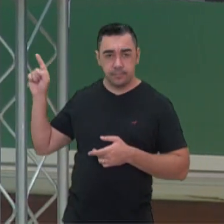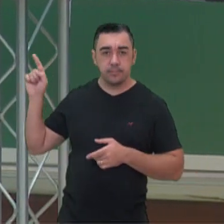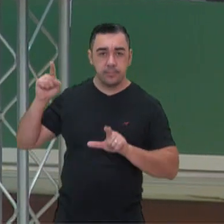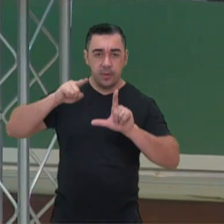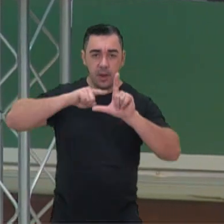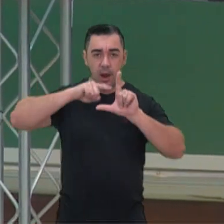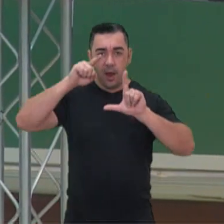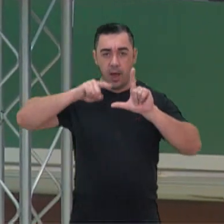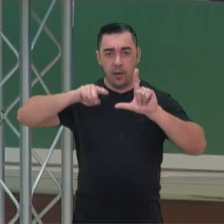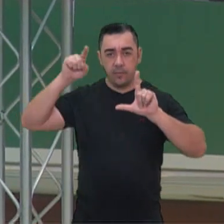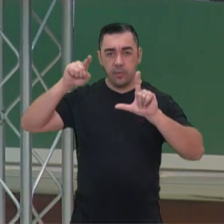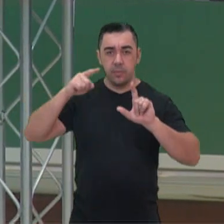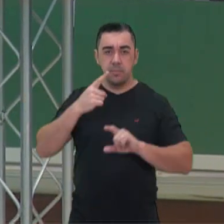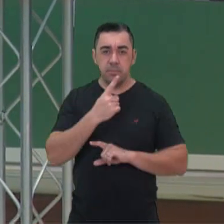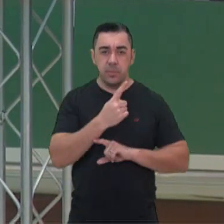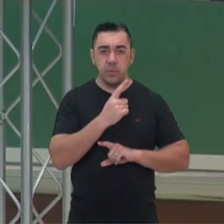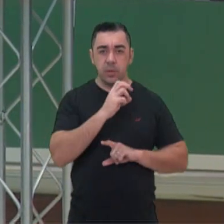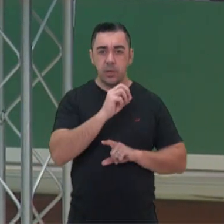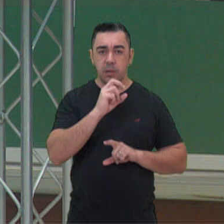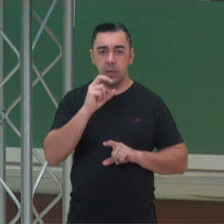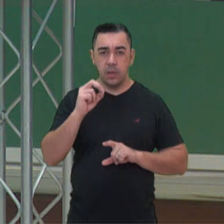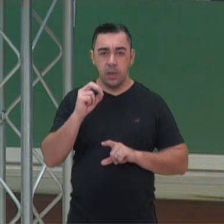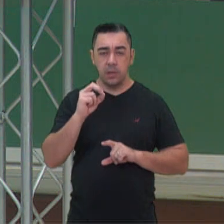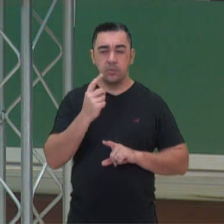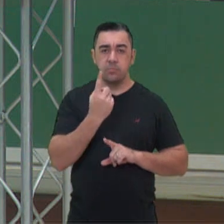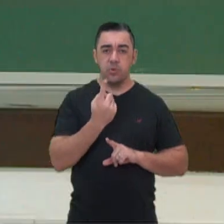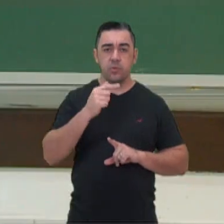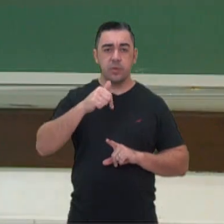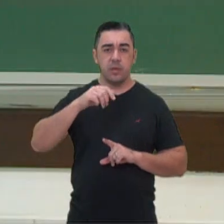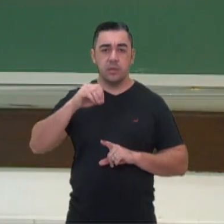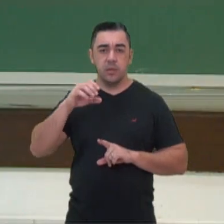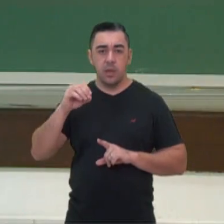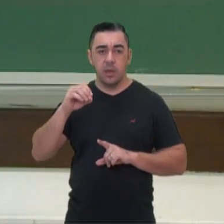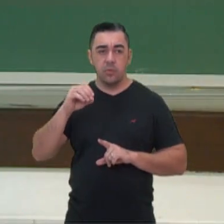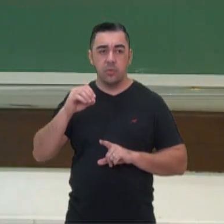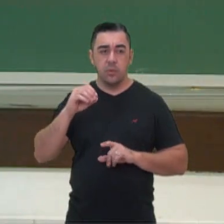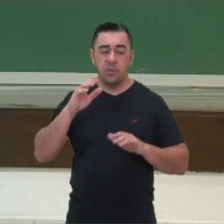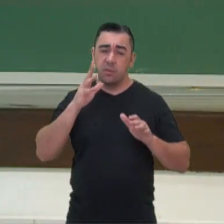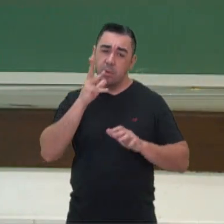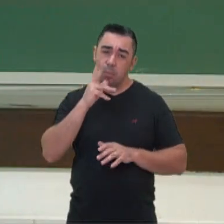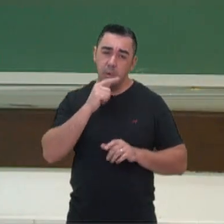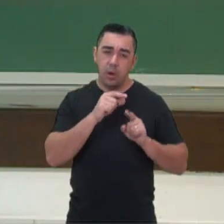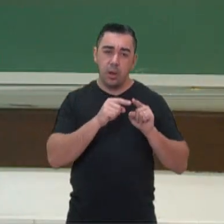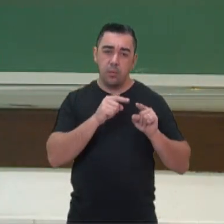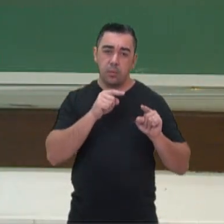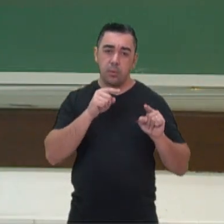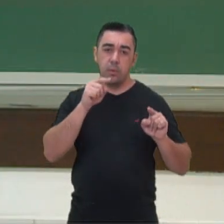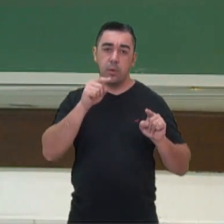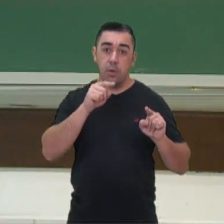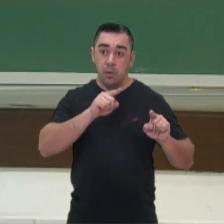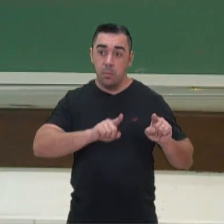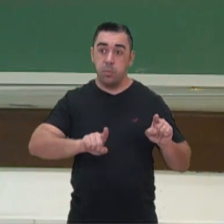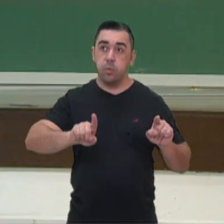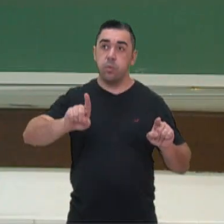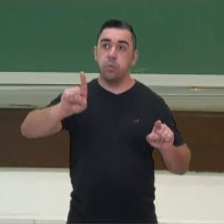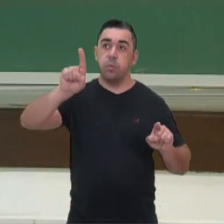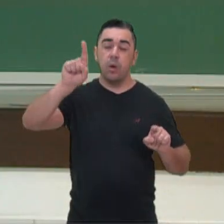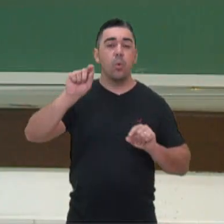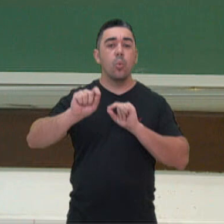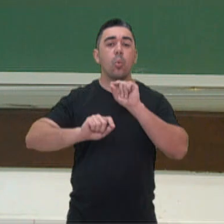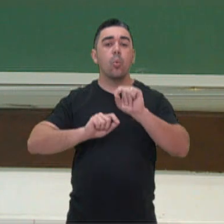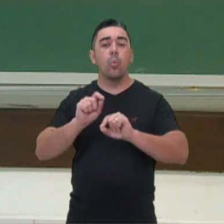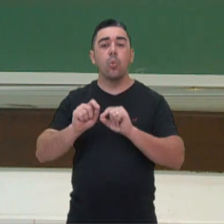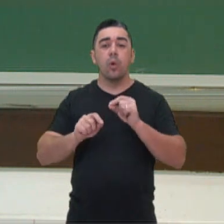ano 500, 1700, como o crescimento era lento. E de repente, isso está associado ao quê? Aos